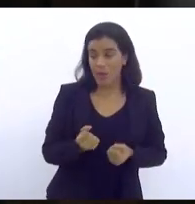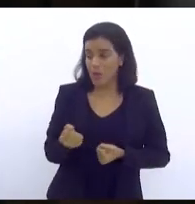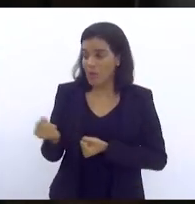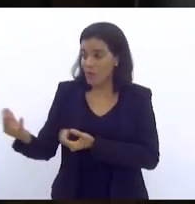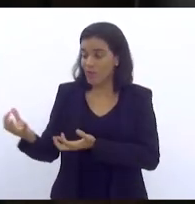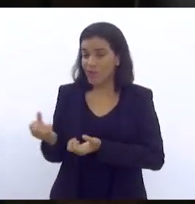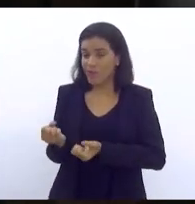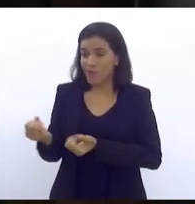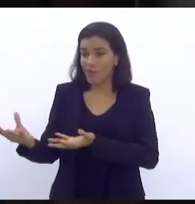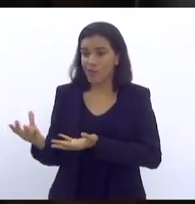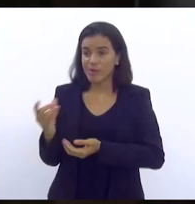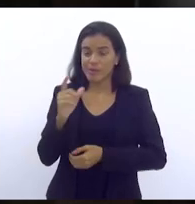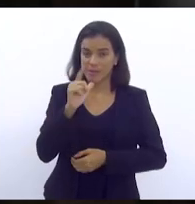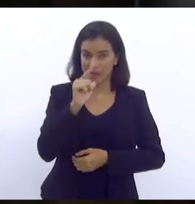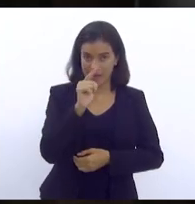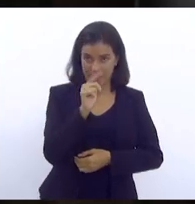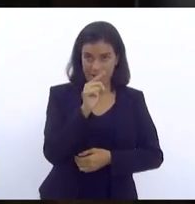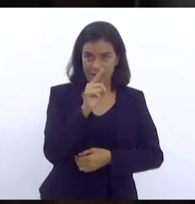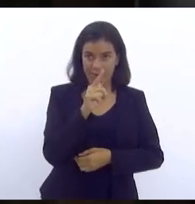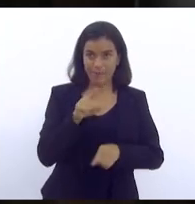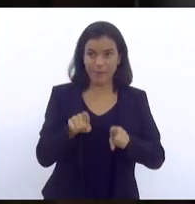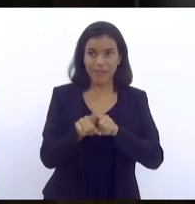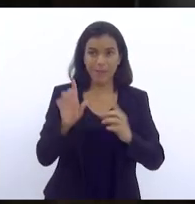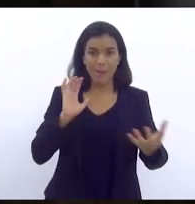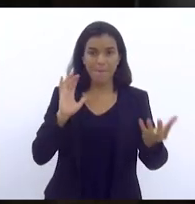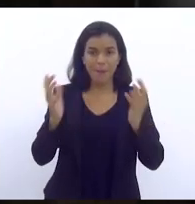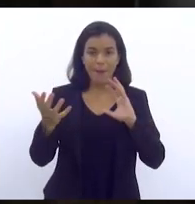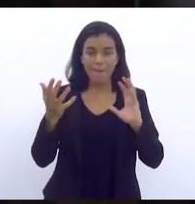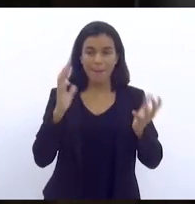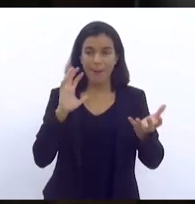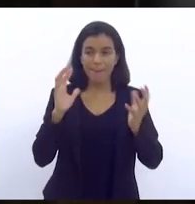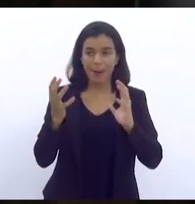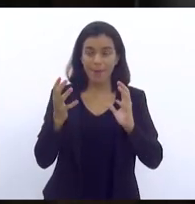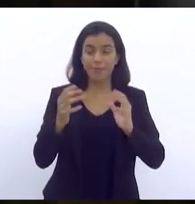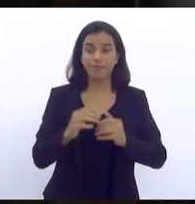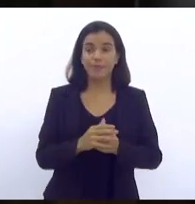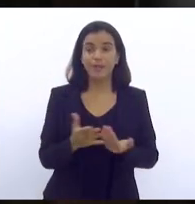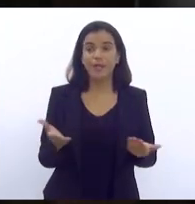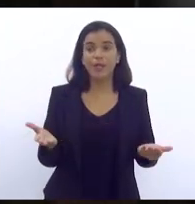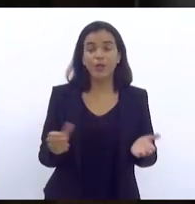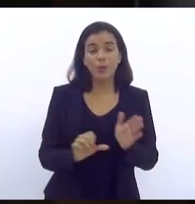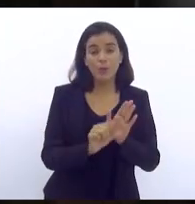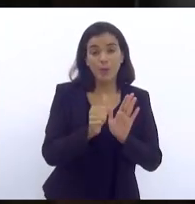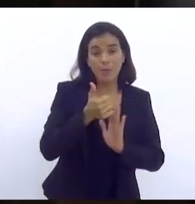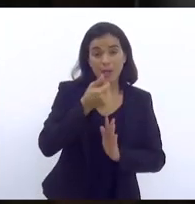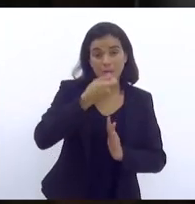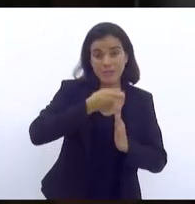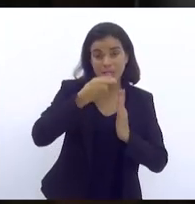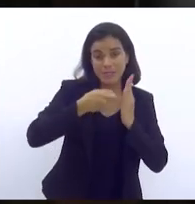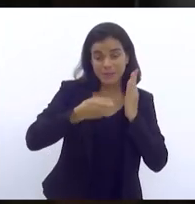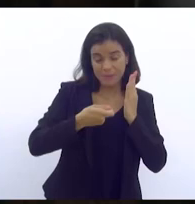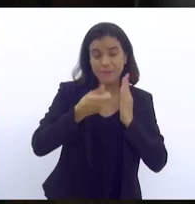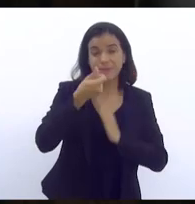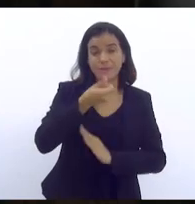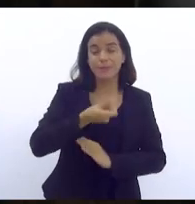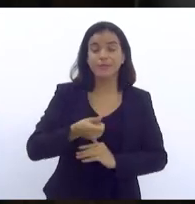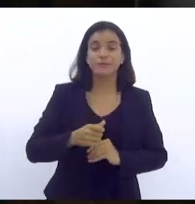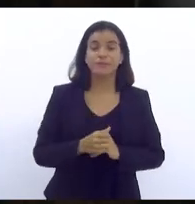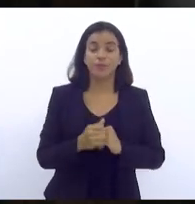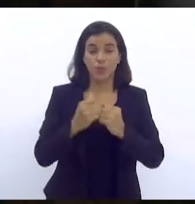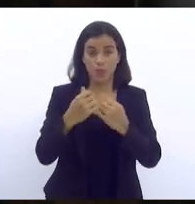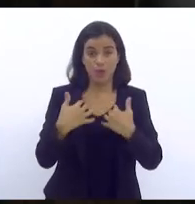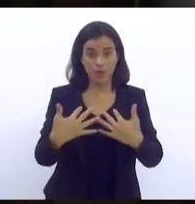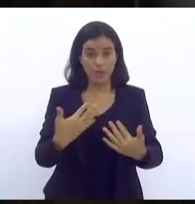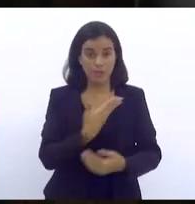água e também os desastres socioambientais então realizamos no primeiro semestre uma audiência pública